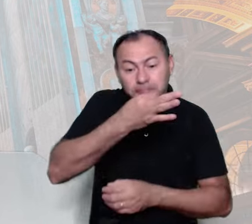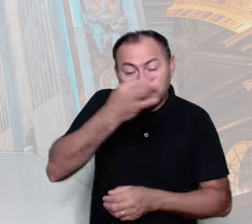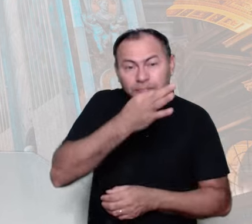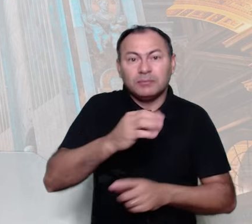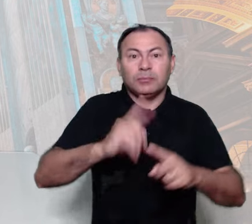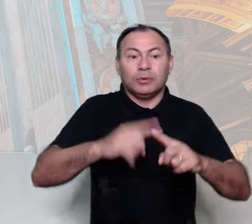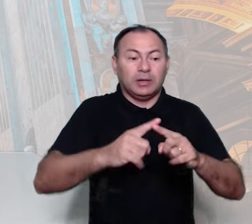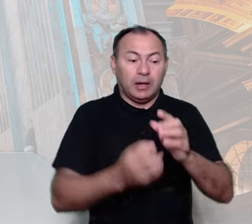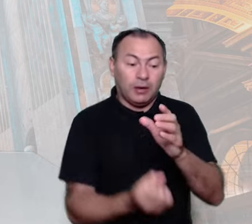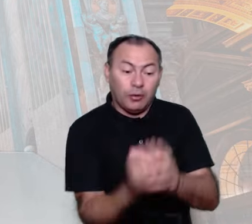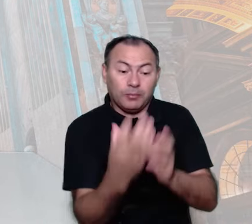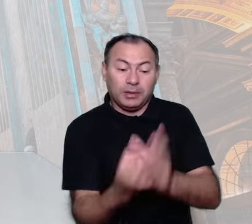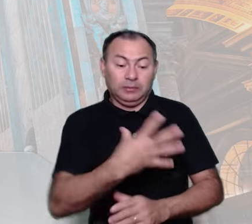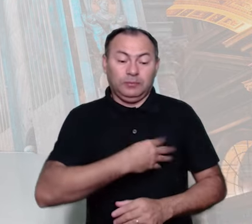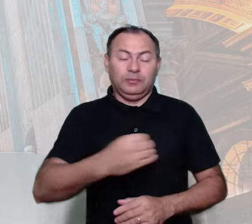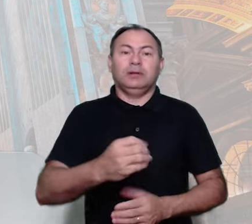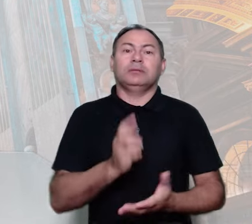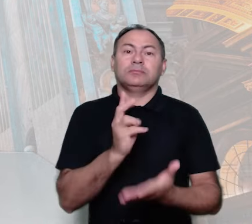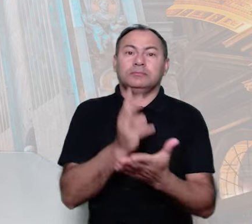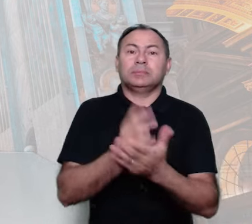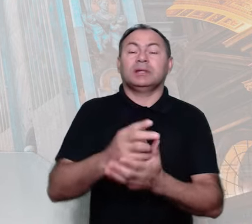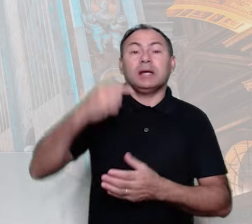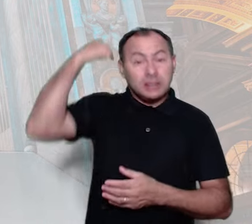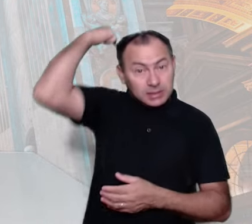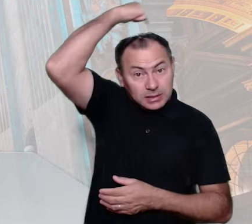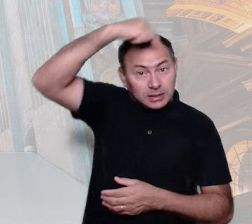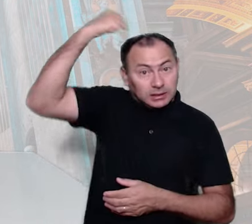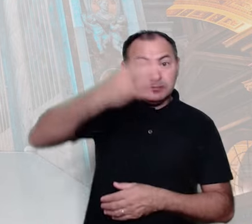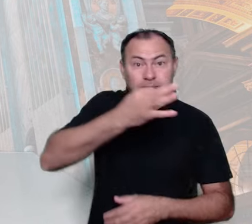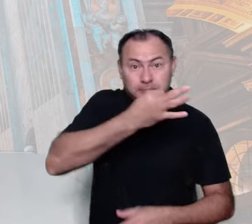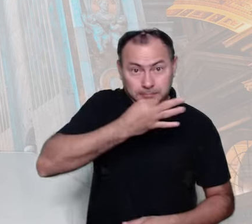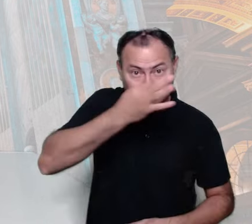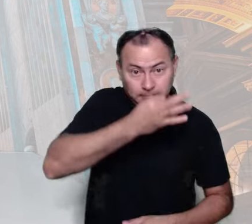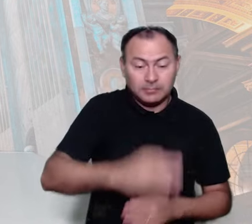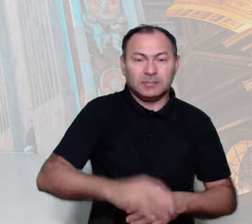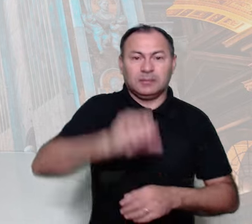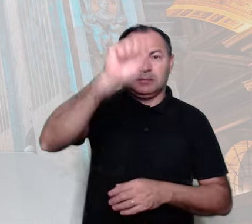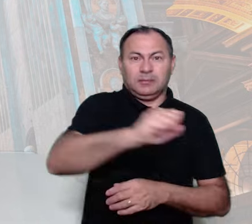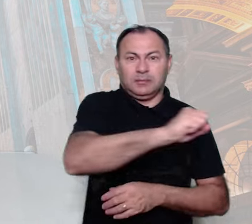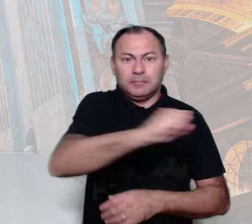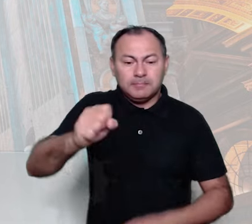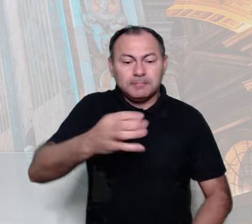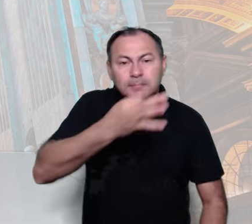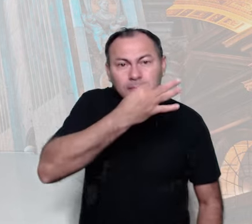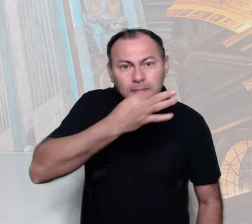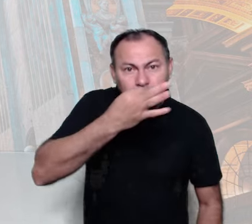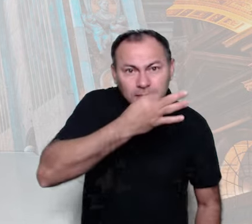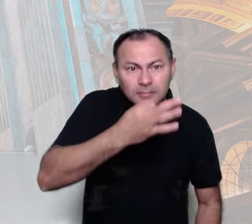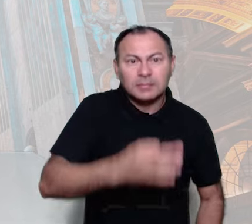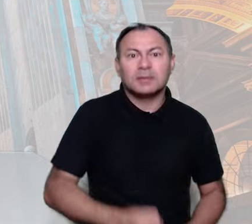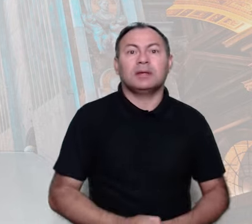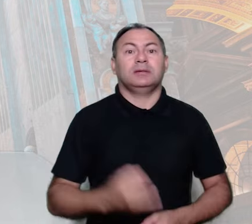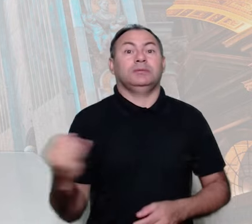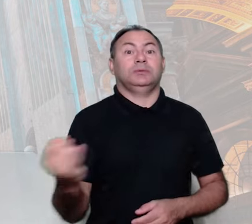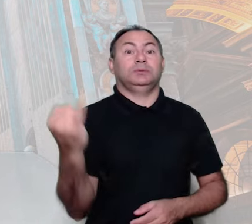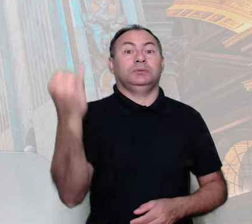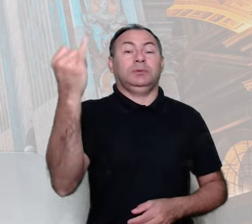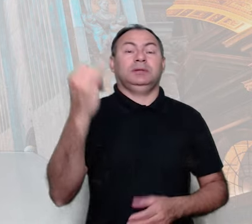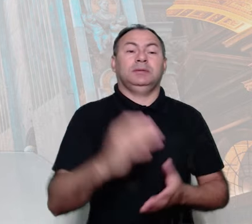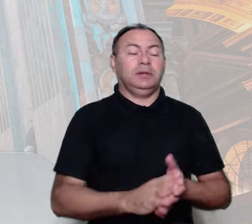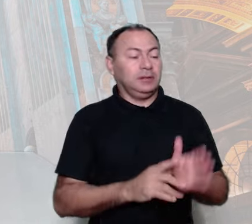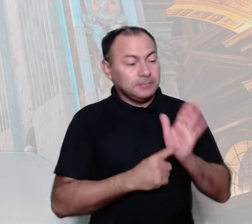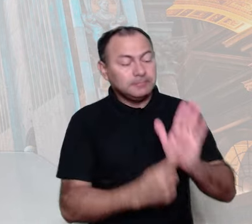porque a obra do Filho continua na Santíssima Eucaristia e no sacramento da Eucaristia é